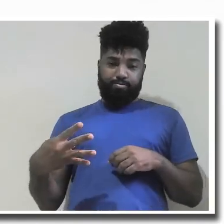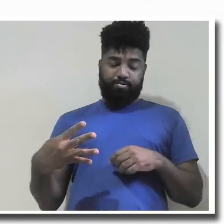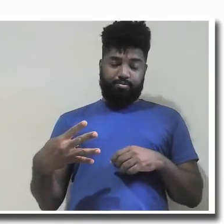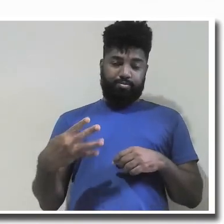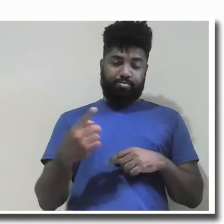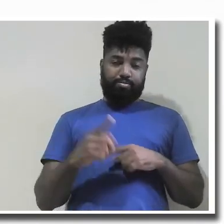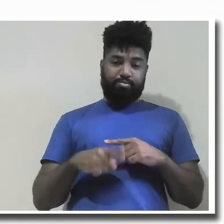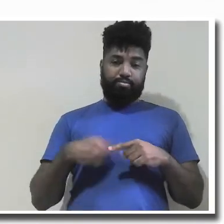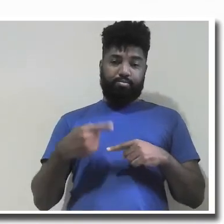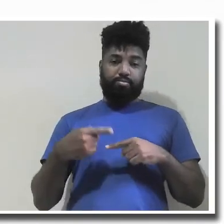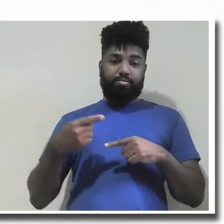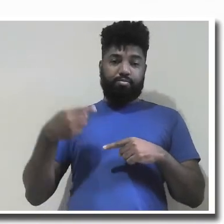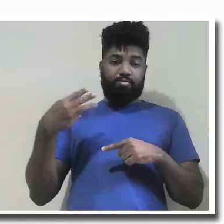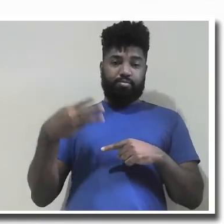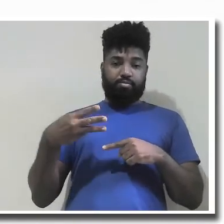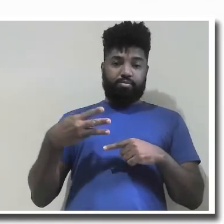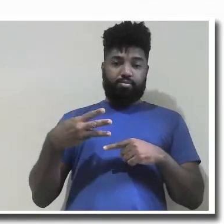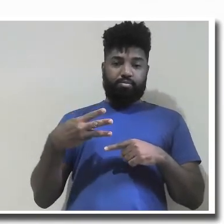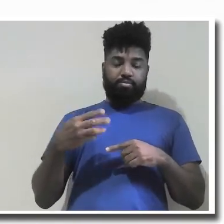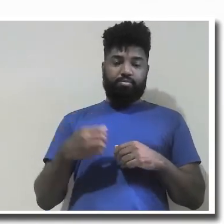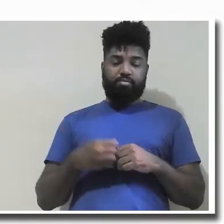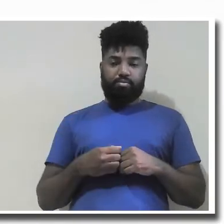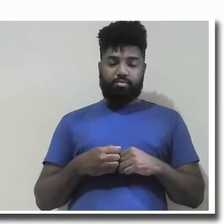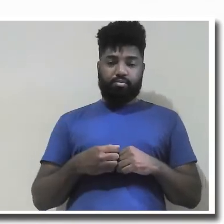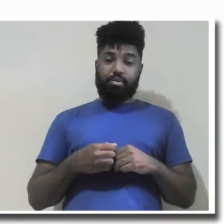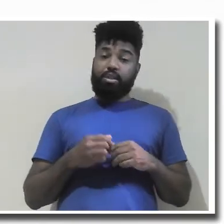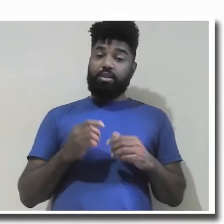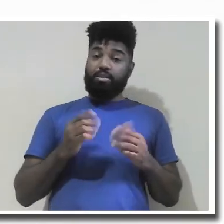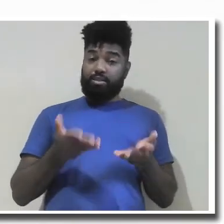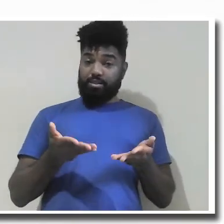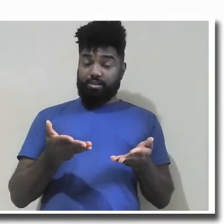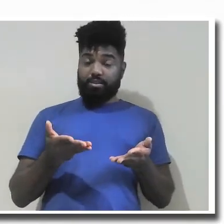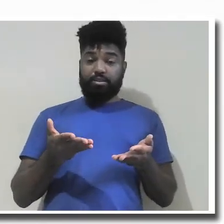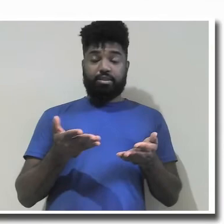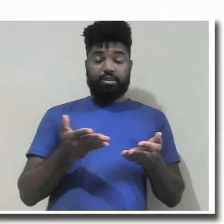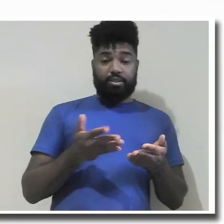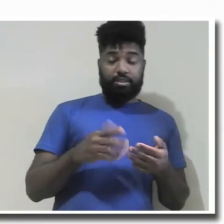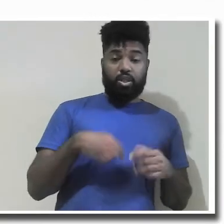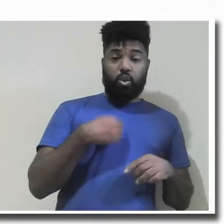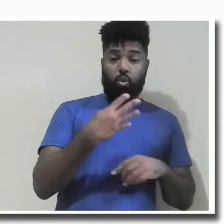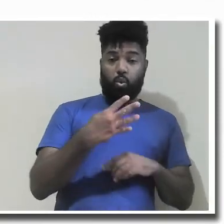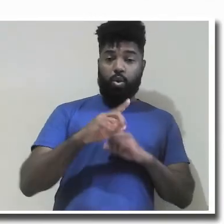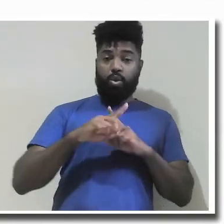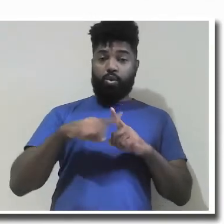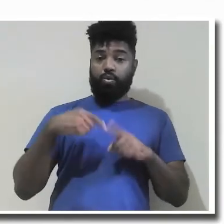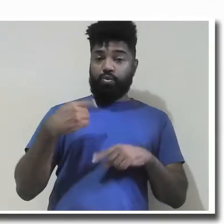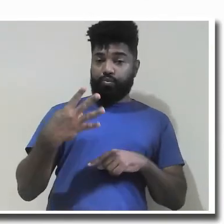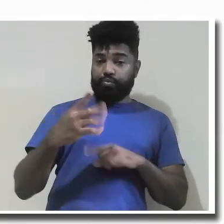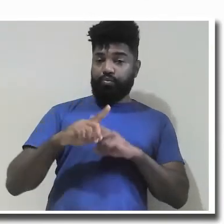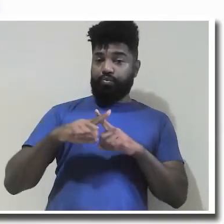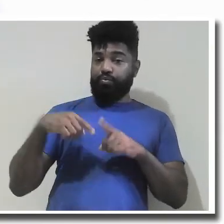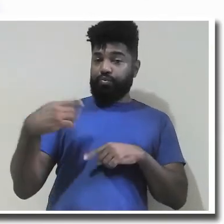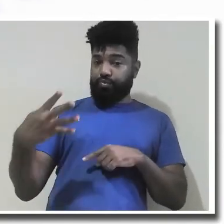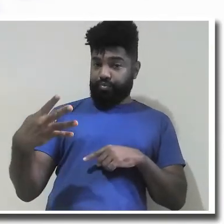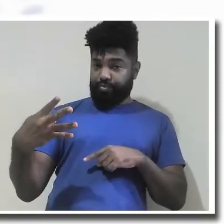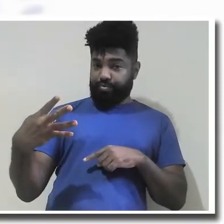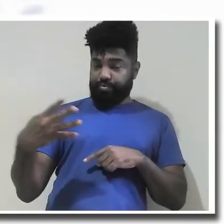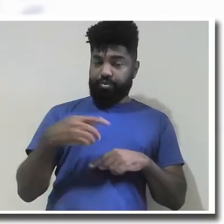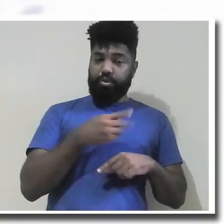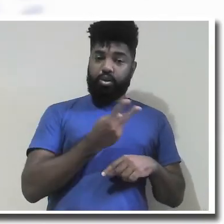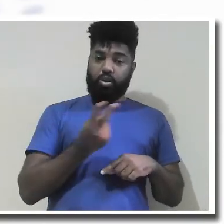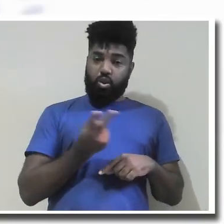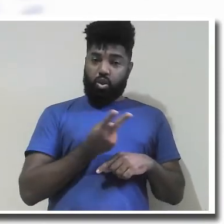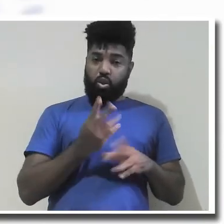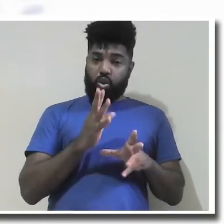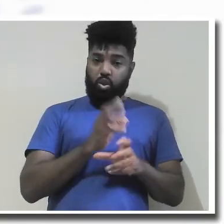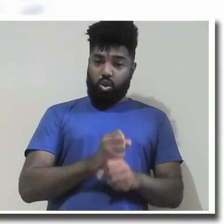elevado ao cubo. Isto equivale a 4 vezes 4 vezes 4. 4 vezes 4,